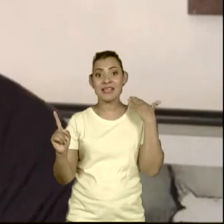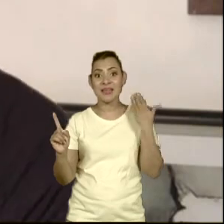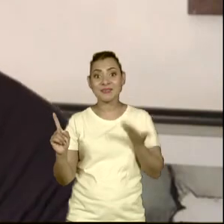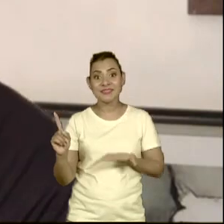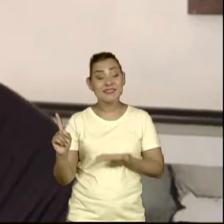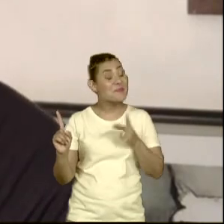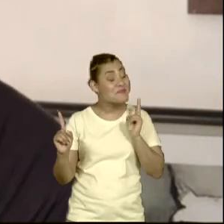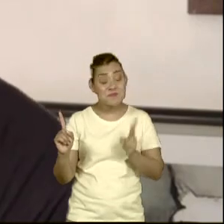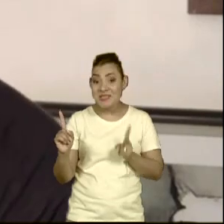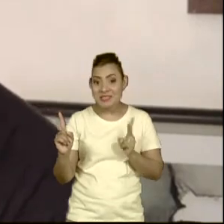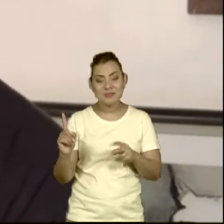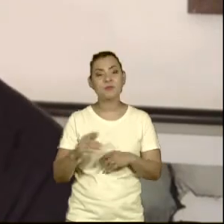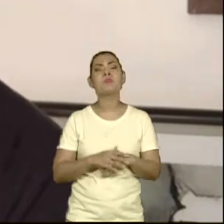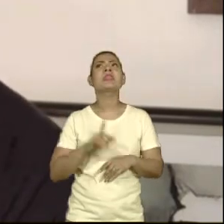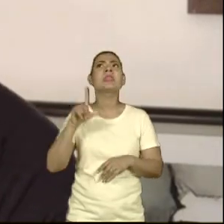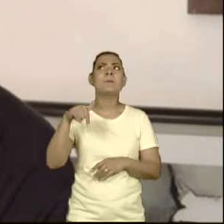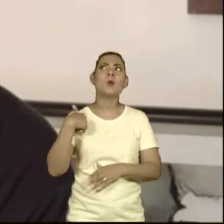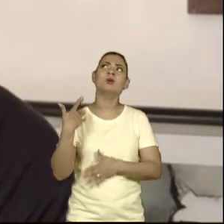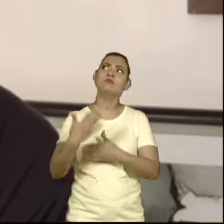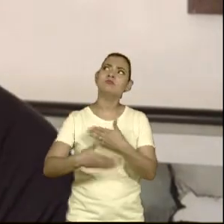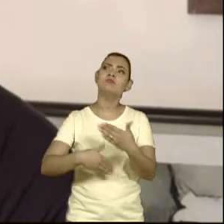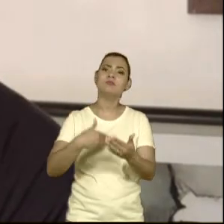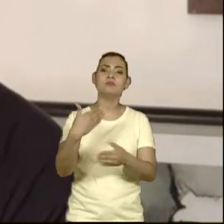E depois, já há tempos depois,